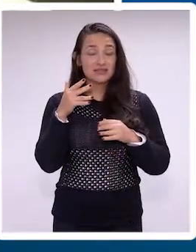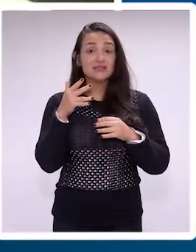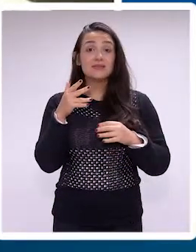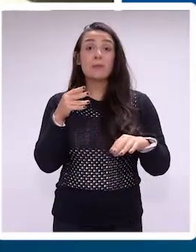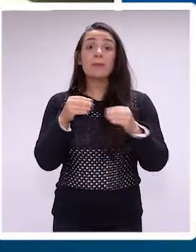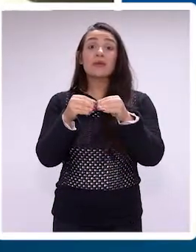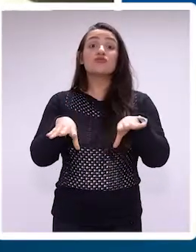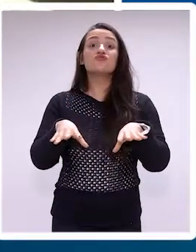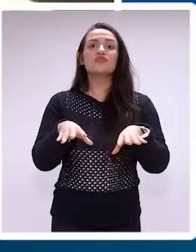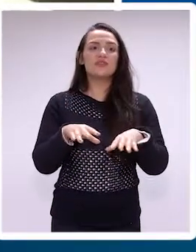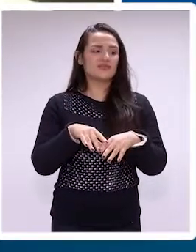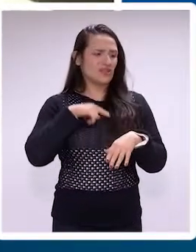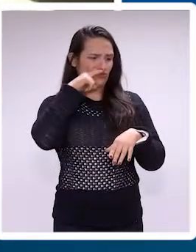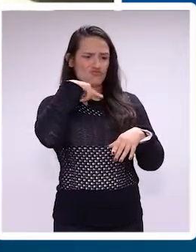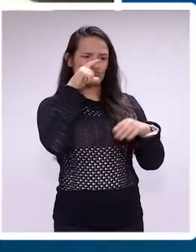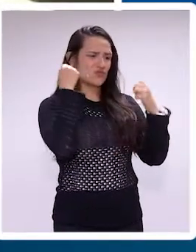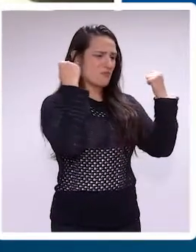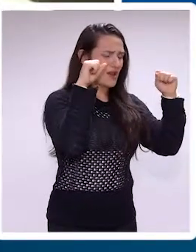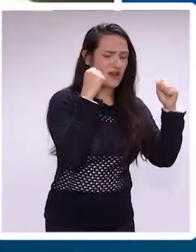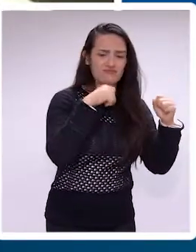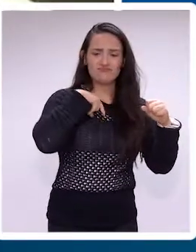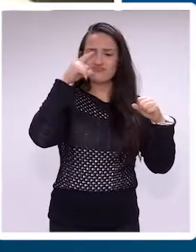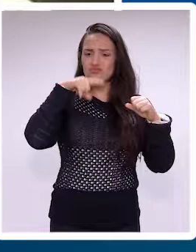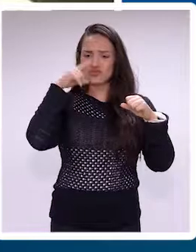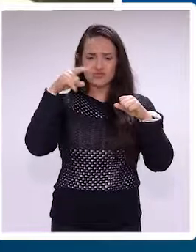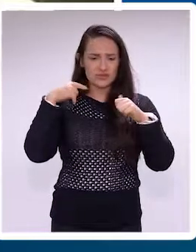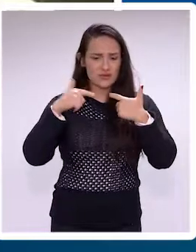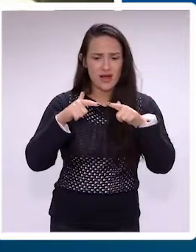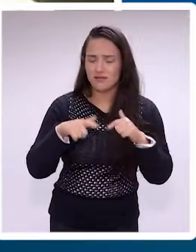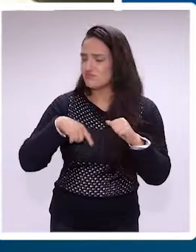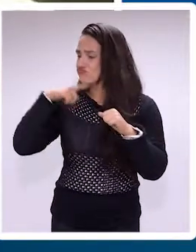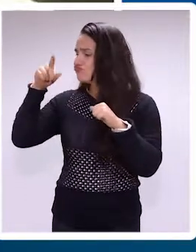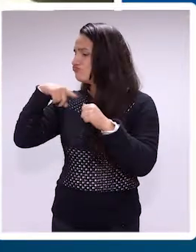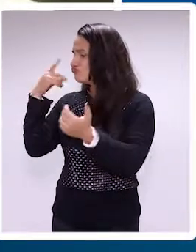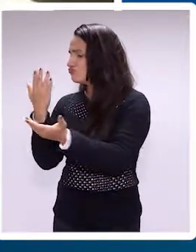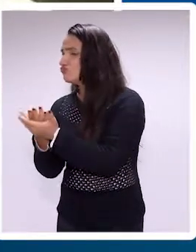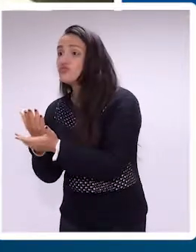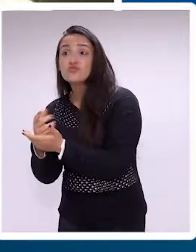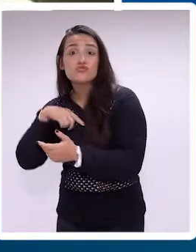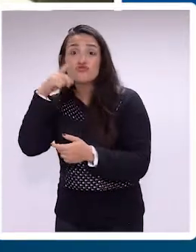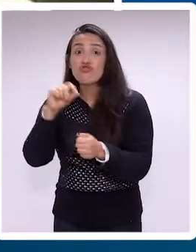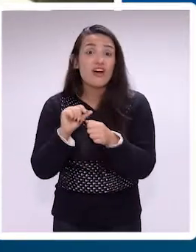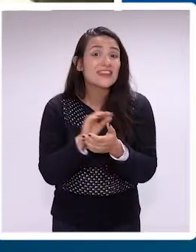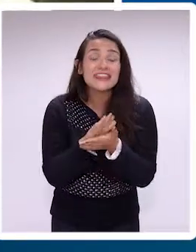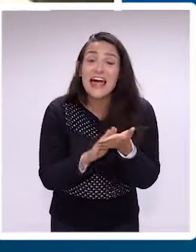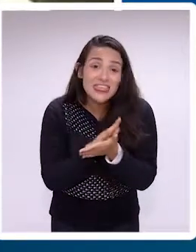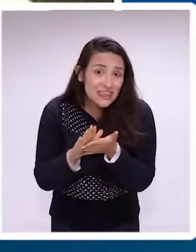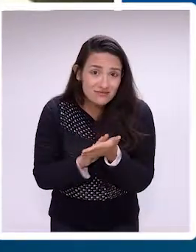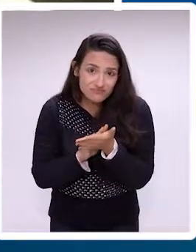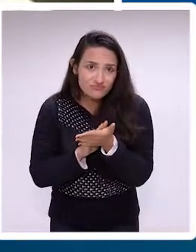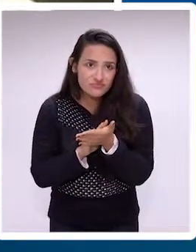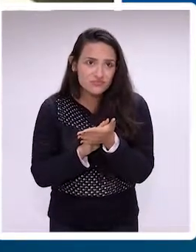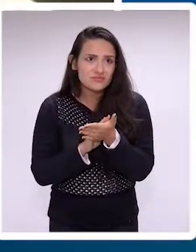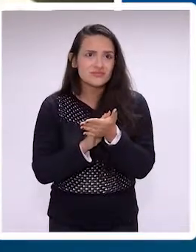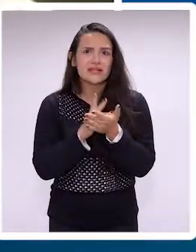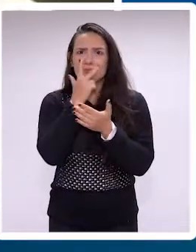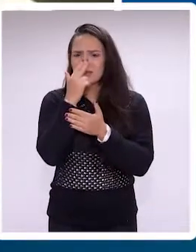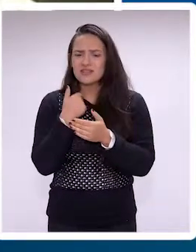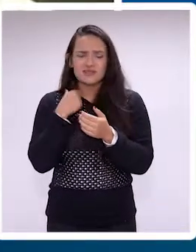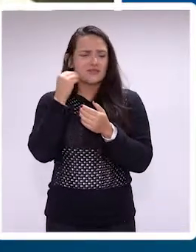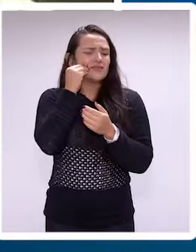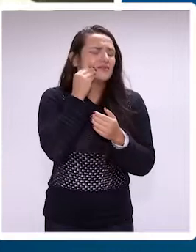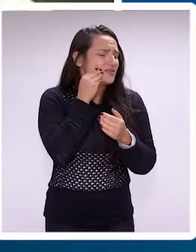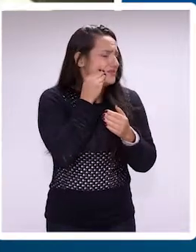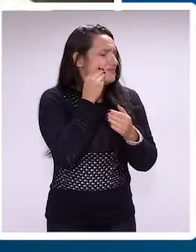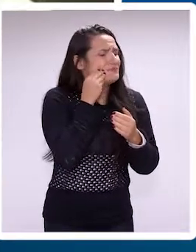começa a limitar minhas atividades. Eu começo a ficar preocupado que eu não estou conseguindo fazer direito as coisas,